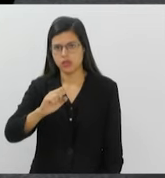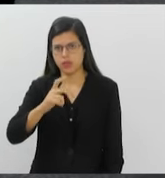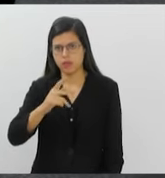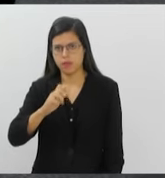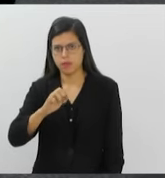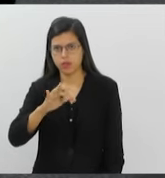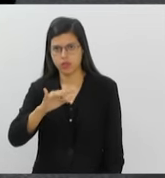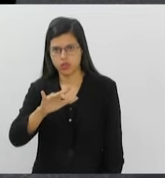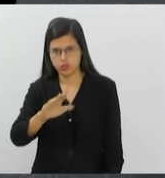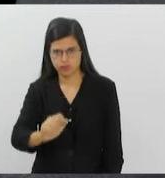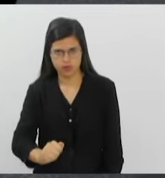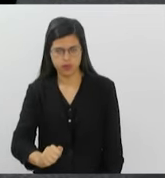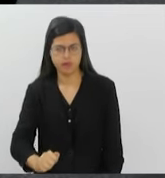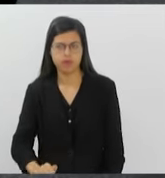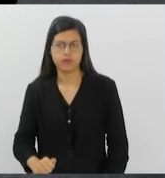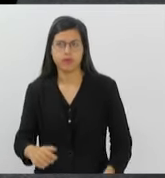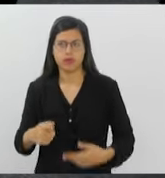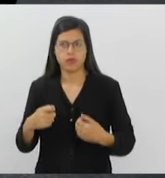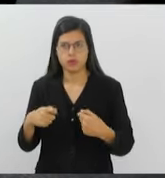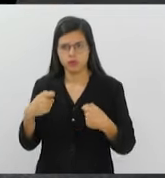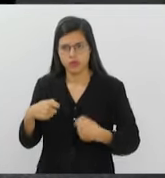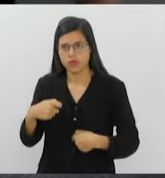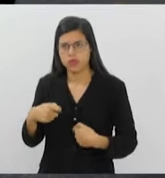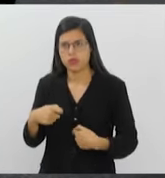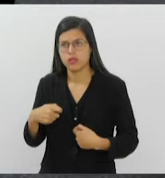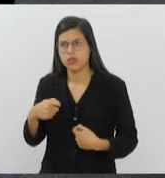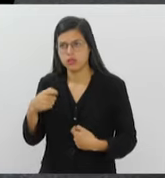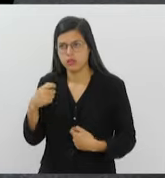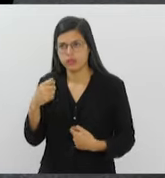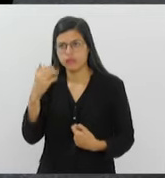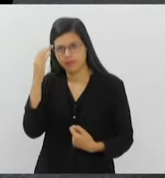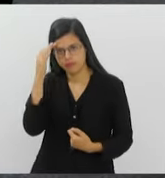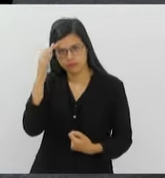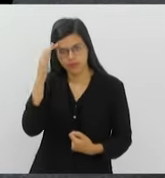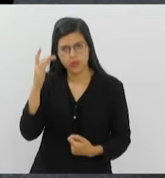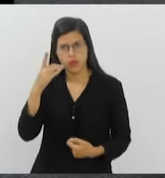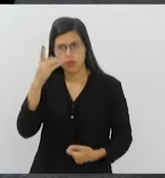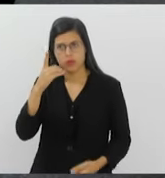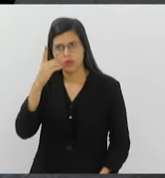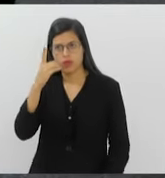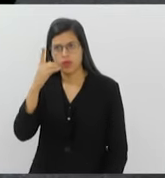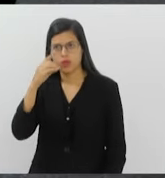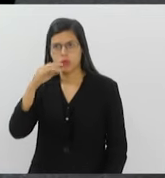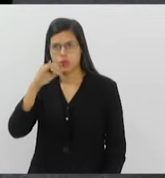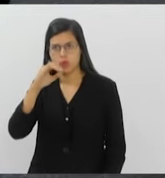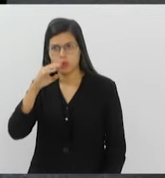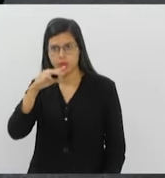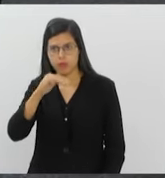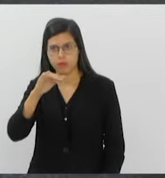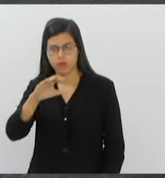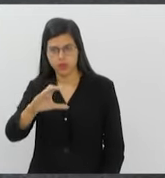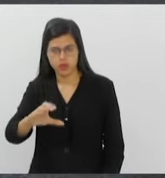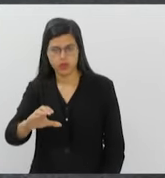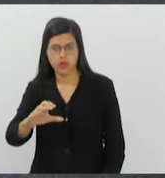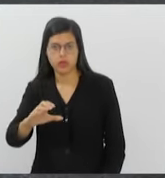também tem que compreender o deputado Carlos Mink que a transição